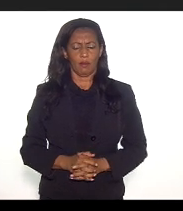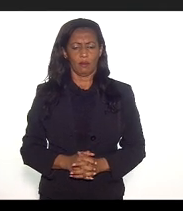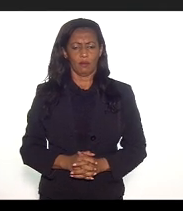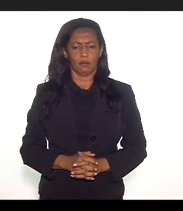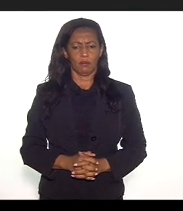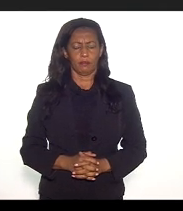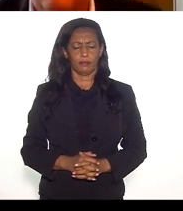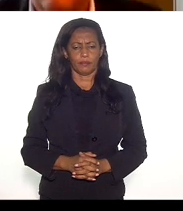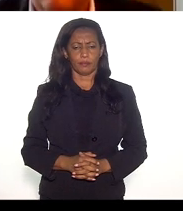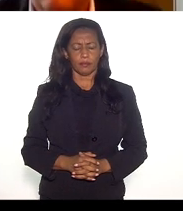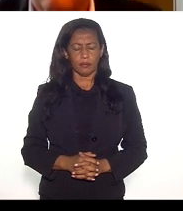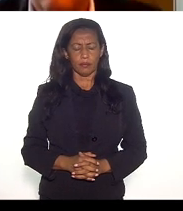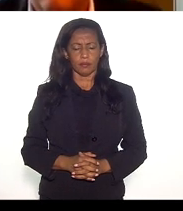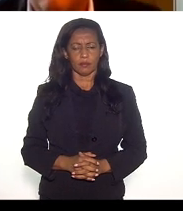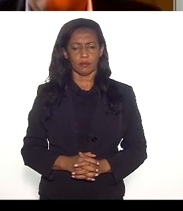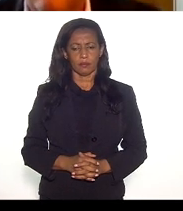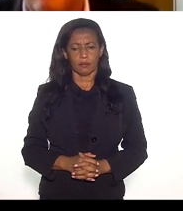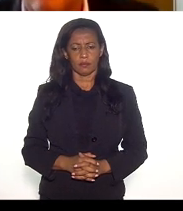Bom,